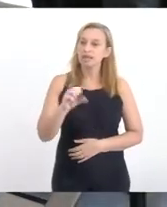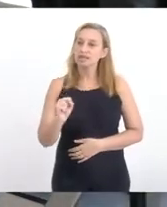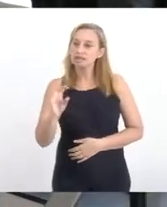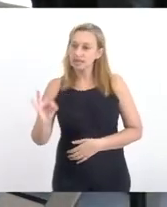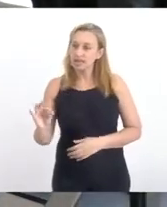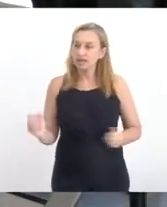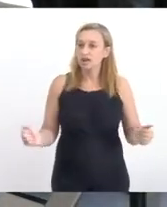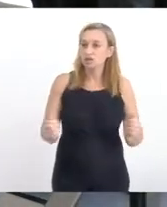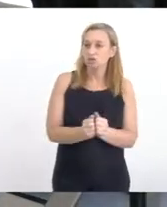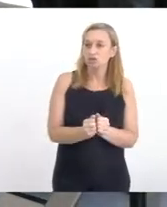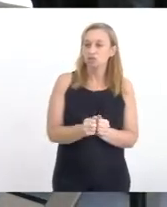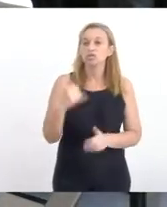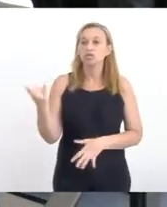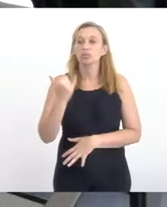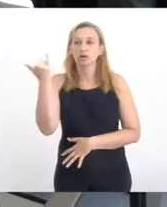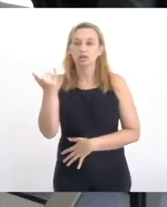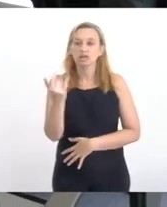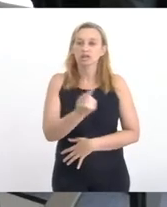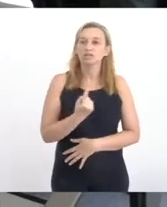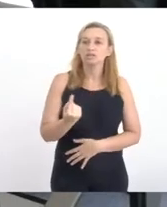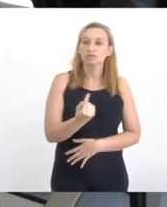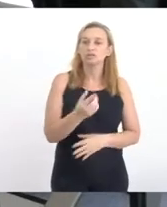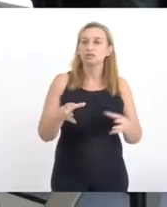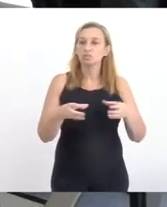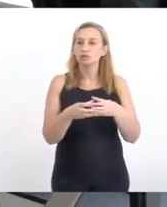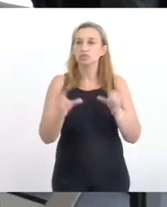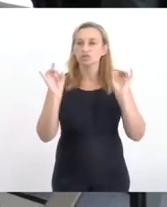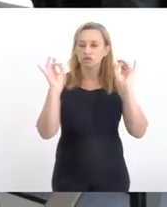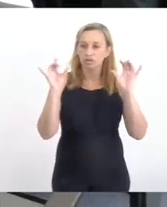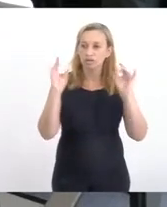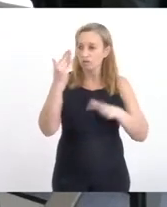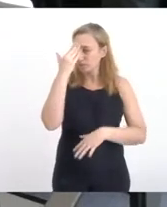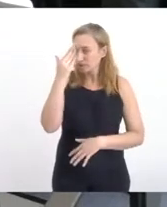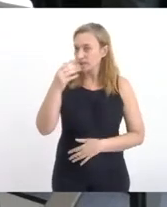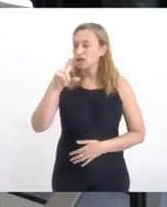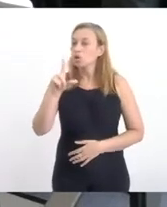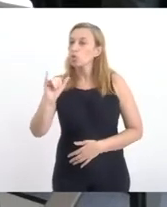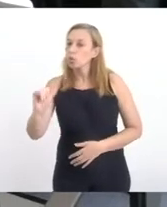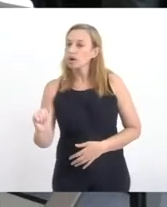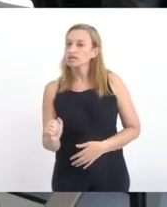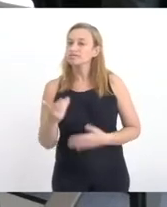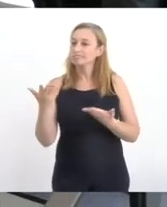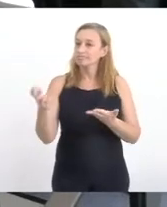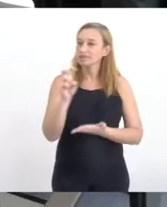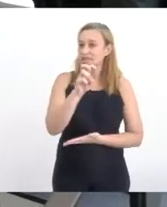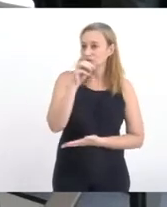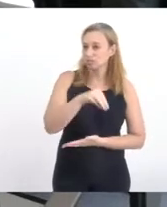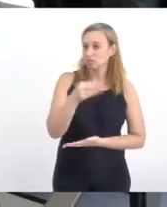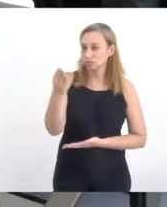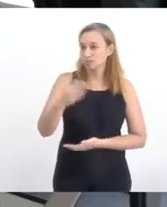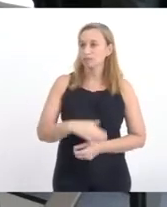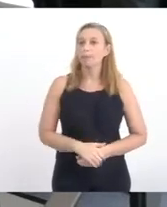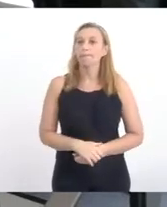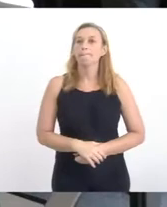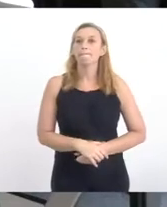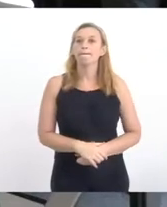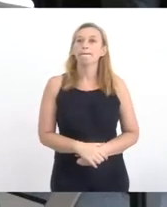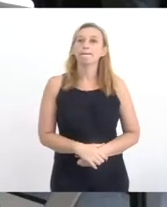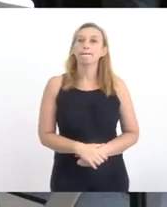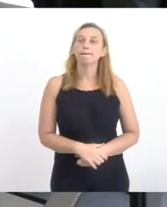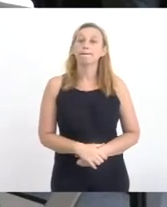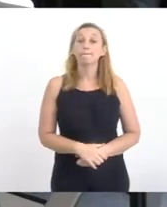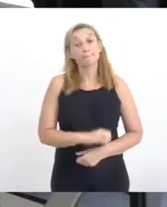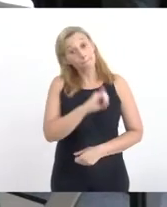tem sido um parceiro importante da comissão especial Muito obrigado a Luana a senhora dispõe de cinco minutos